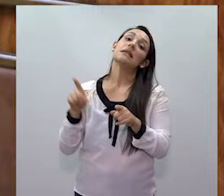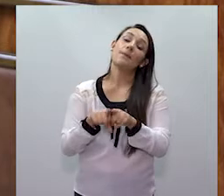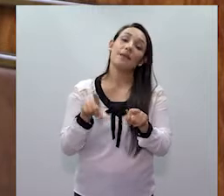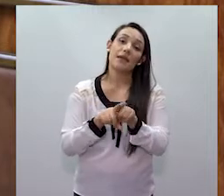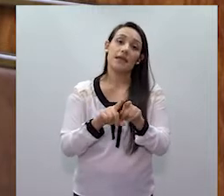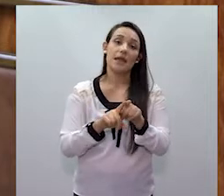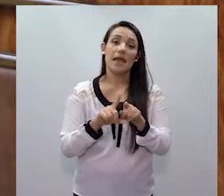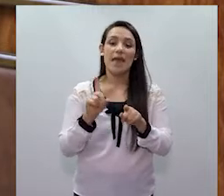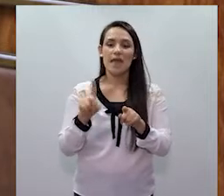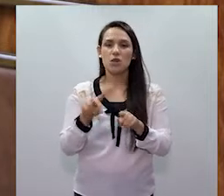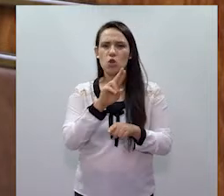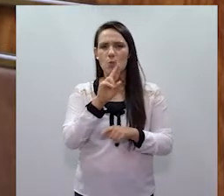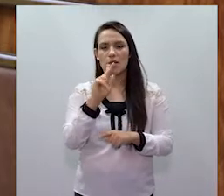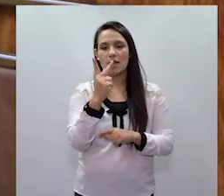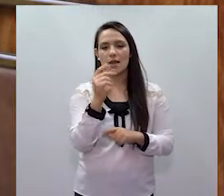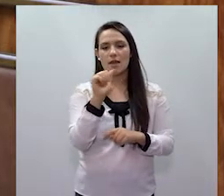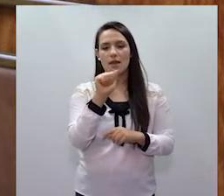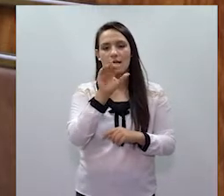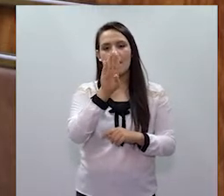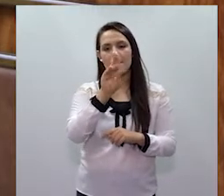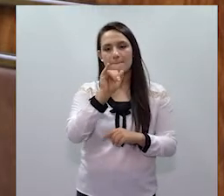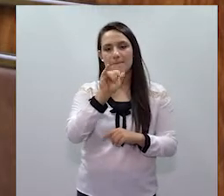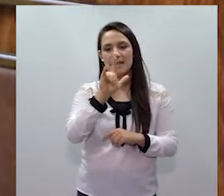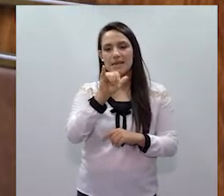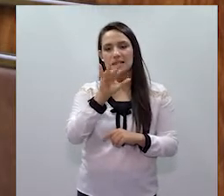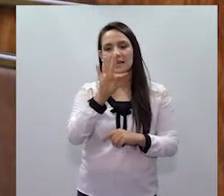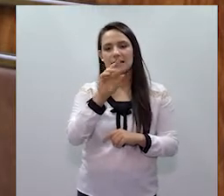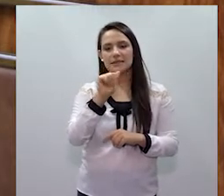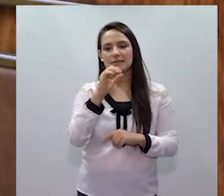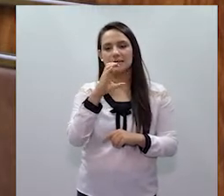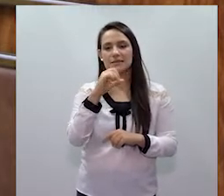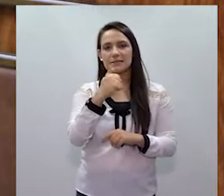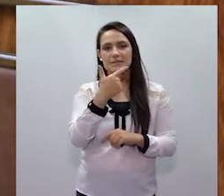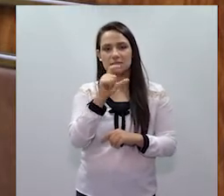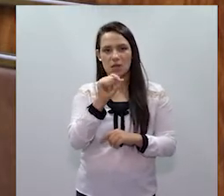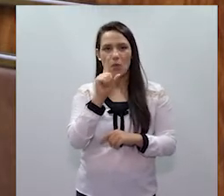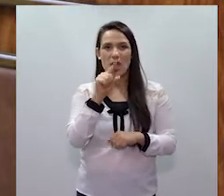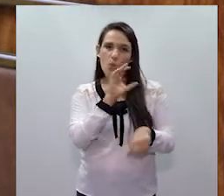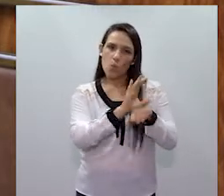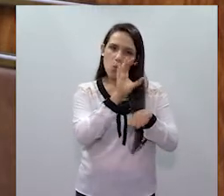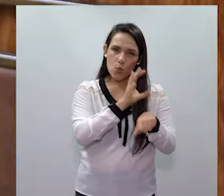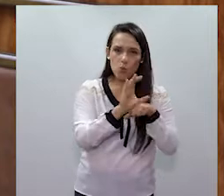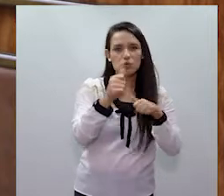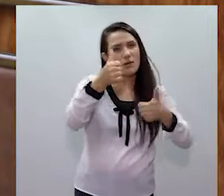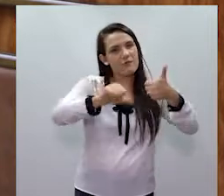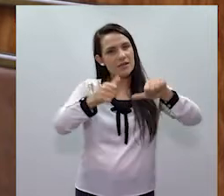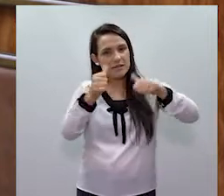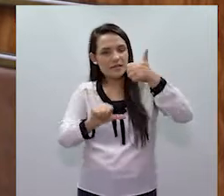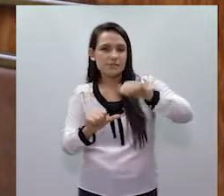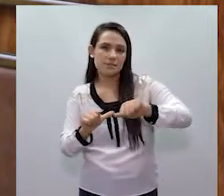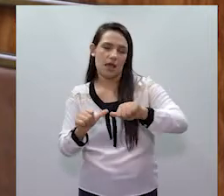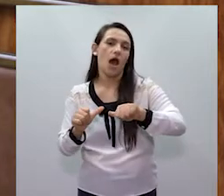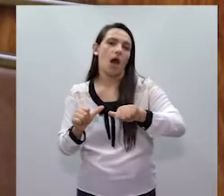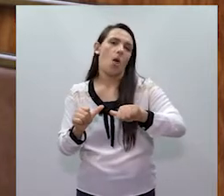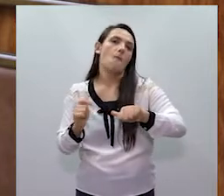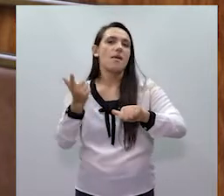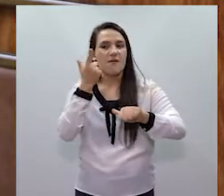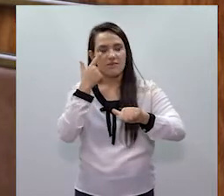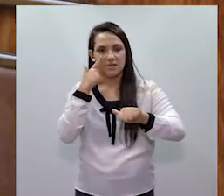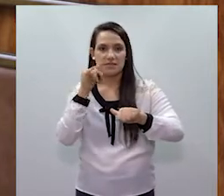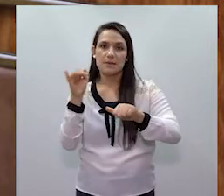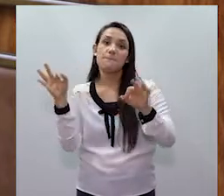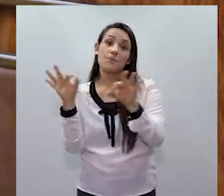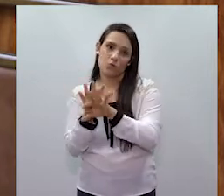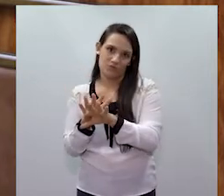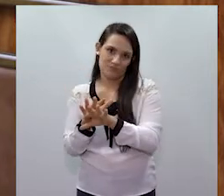dos pretendentes à adoção, porque quem vai adotar passa por um período de preparação, que também envolvia